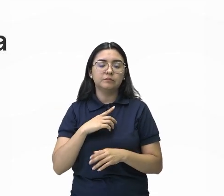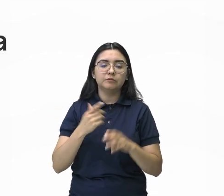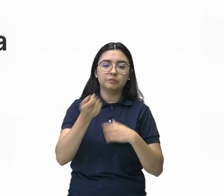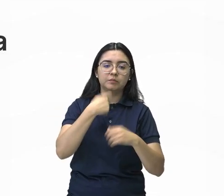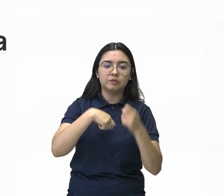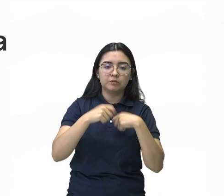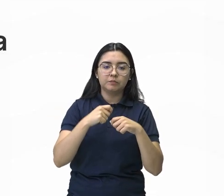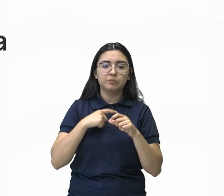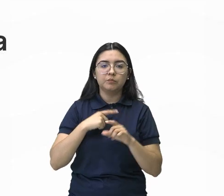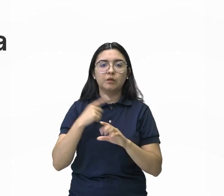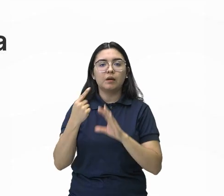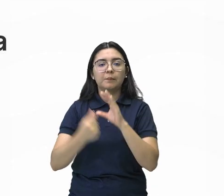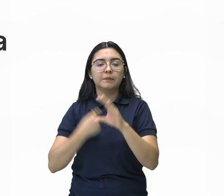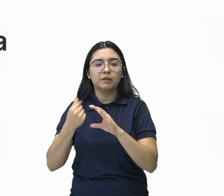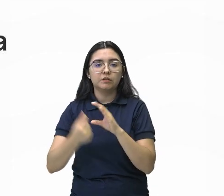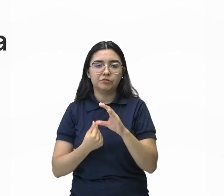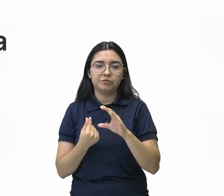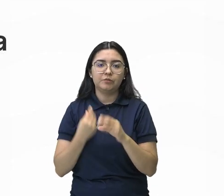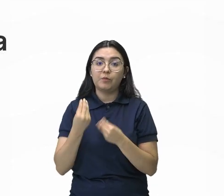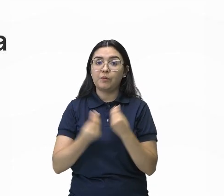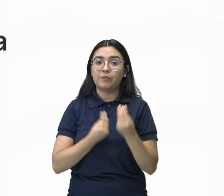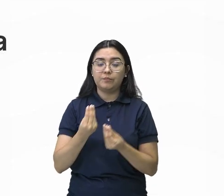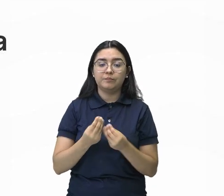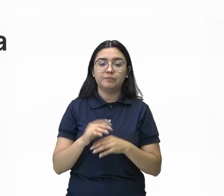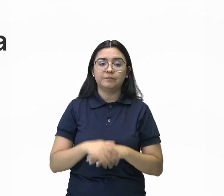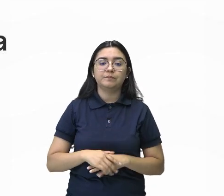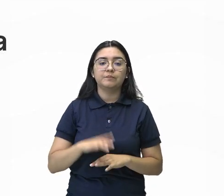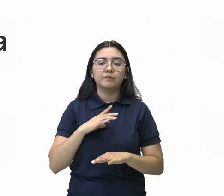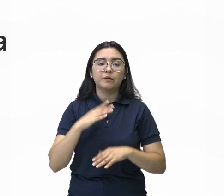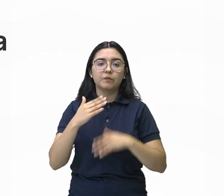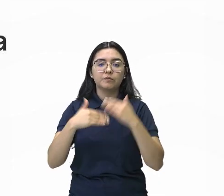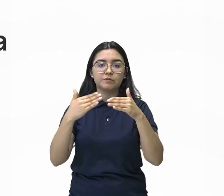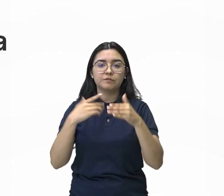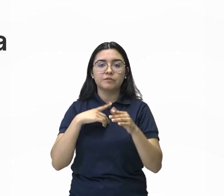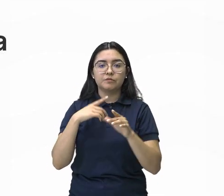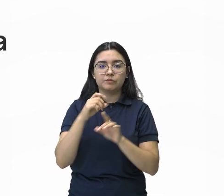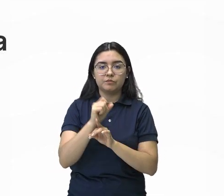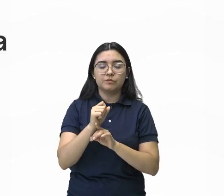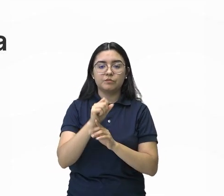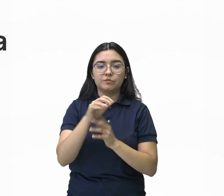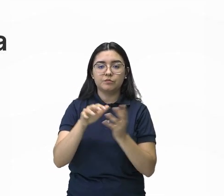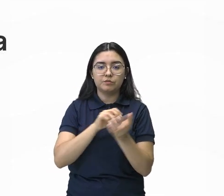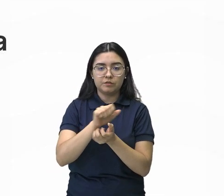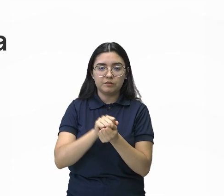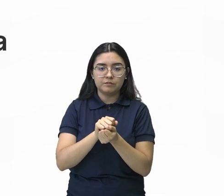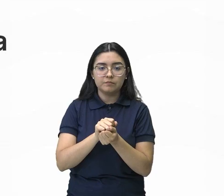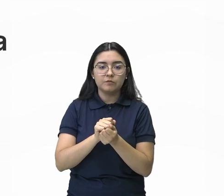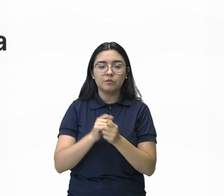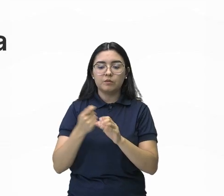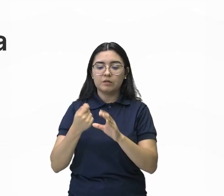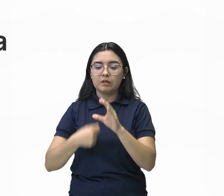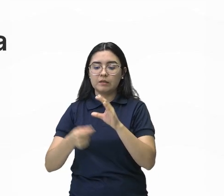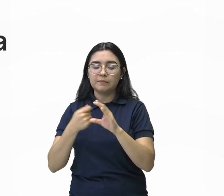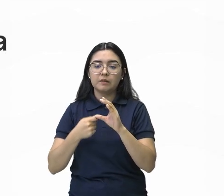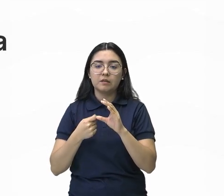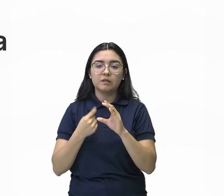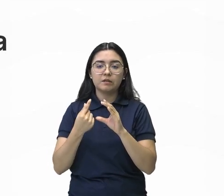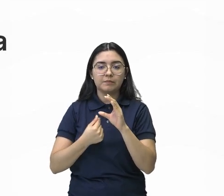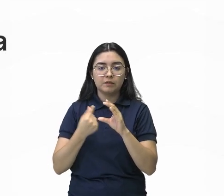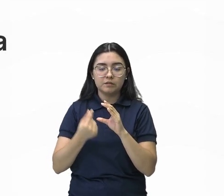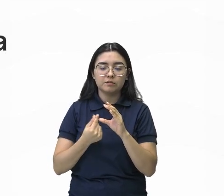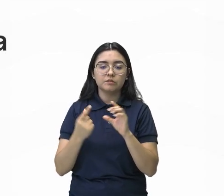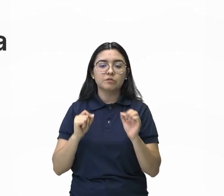economia capitalista? O desenvolvimento sustentável e o capitalismo são conceitos que